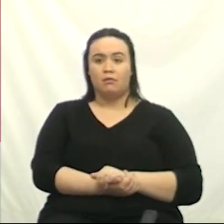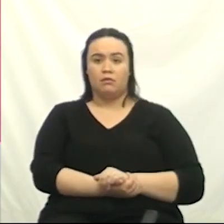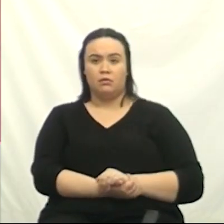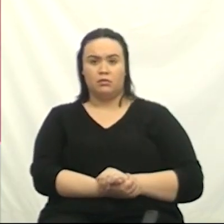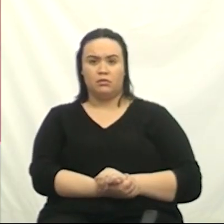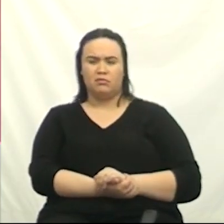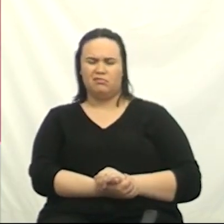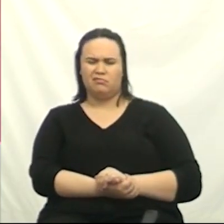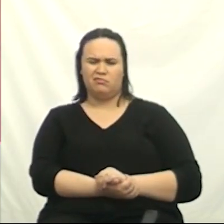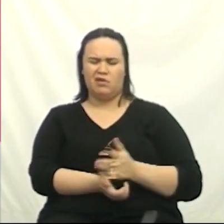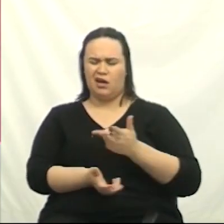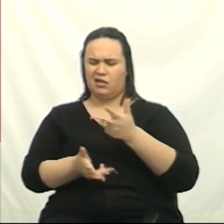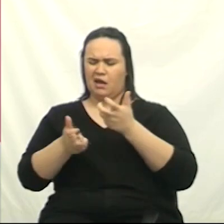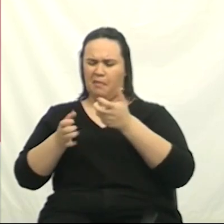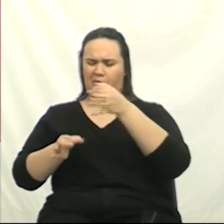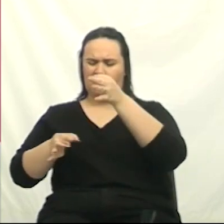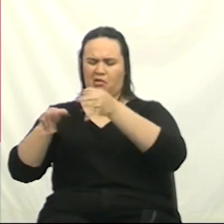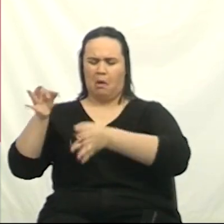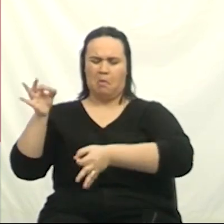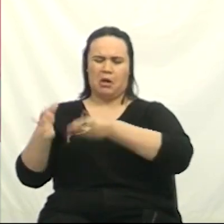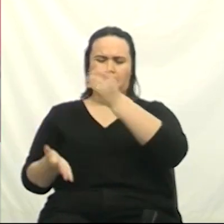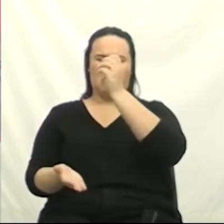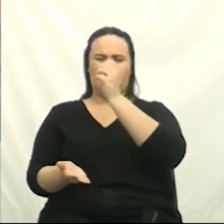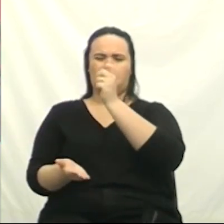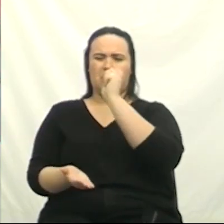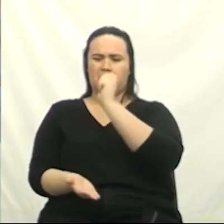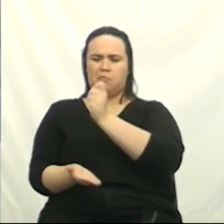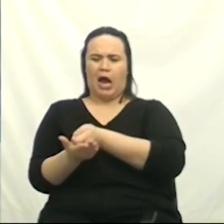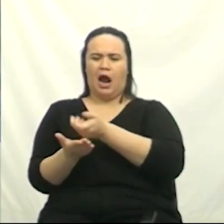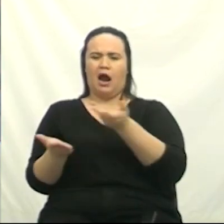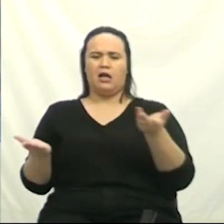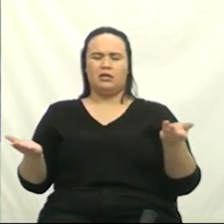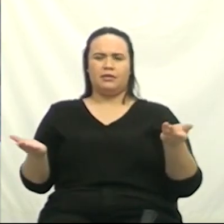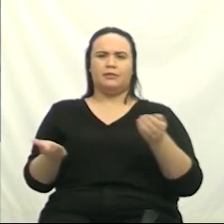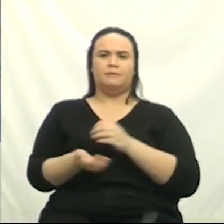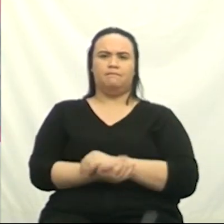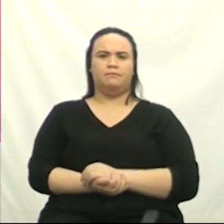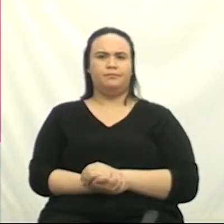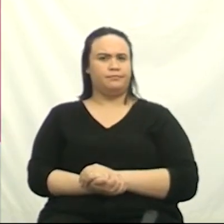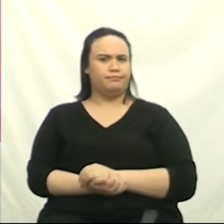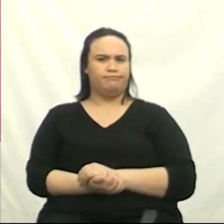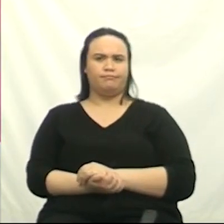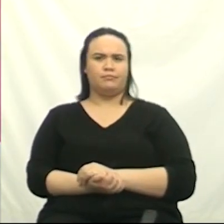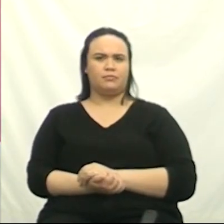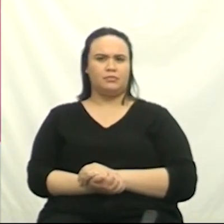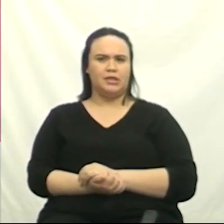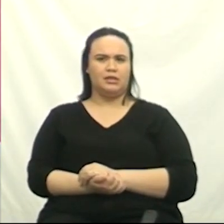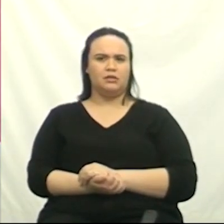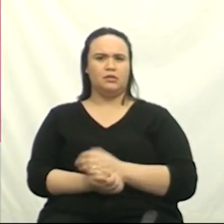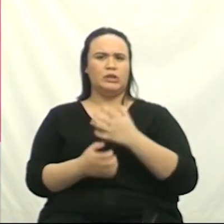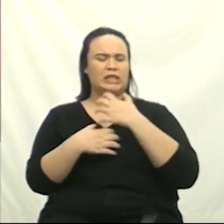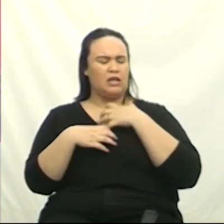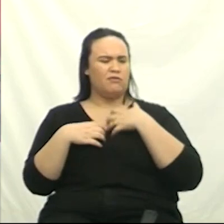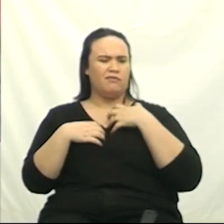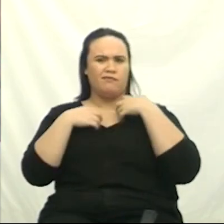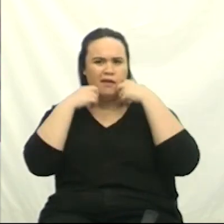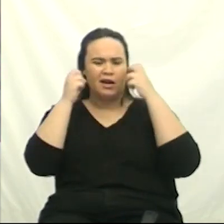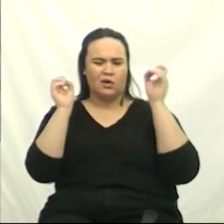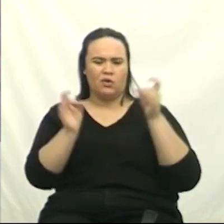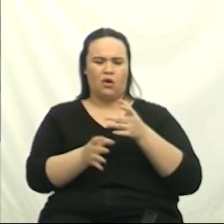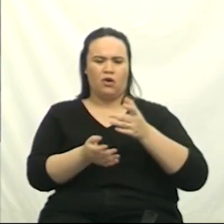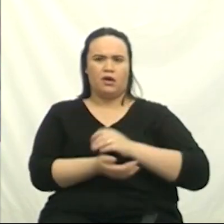julgamento desse né um processamento desse que meu Deus envergonha envergonha